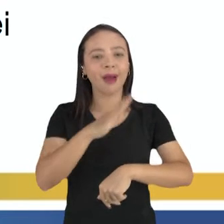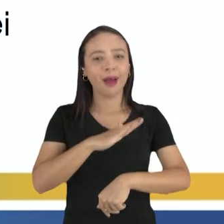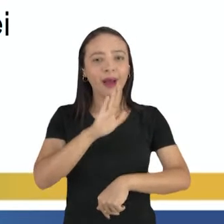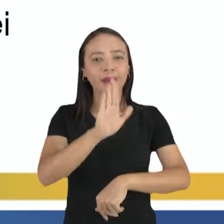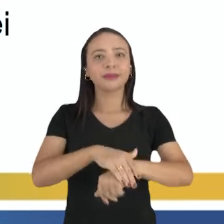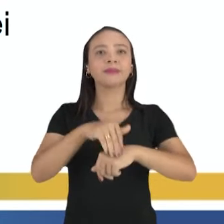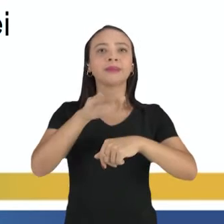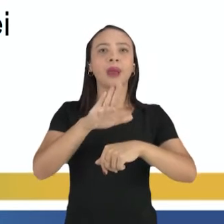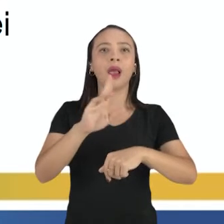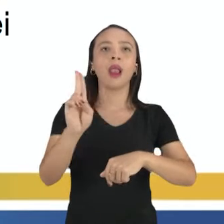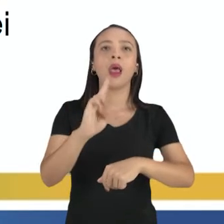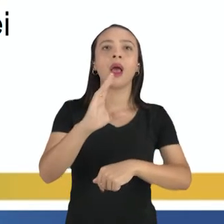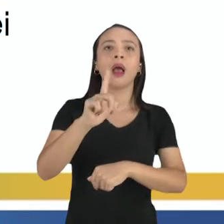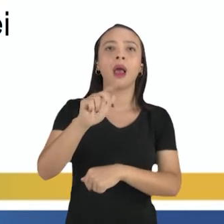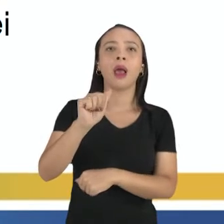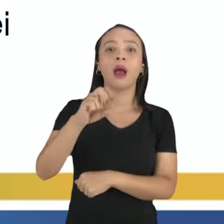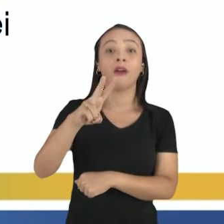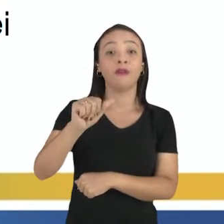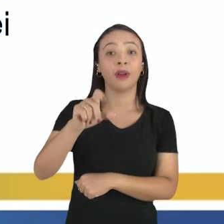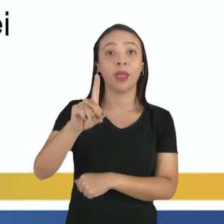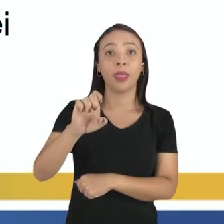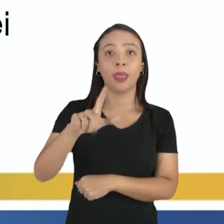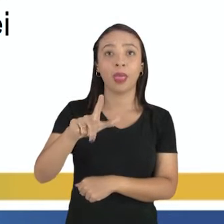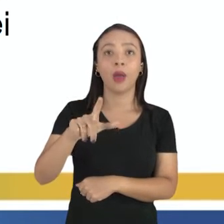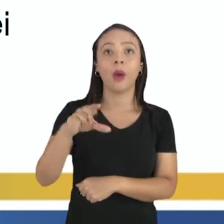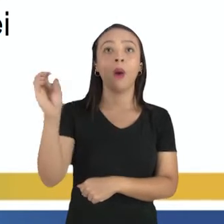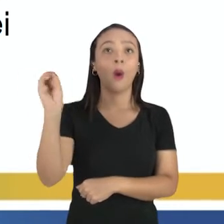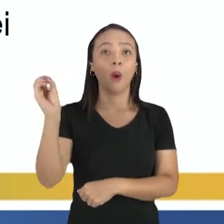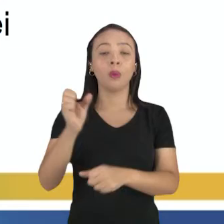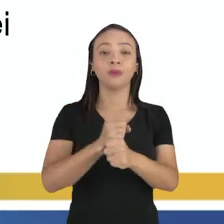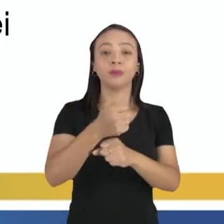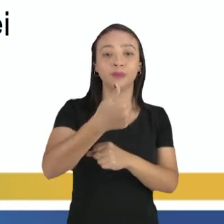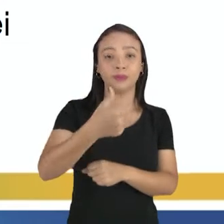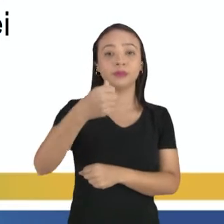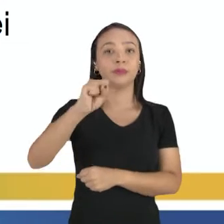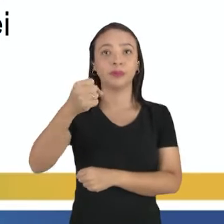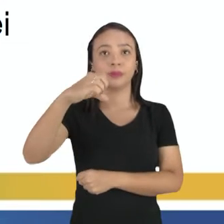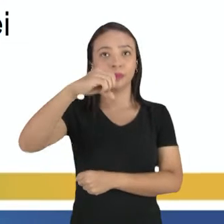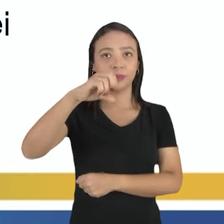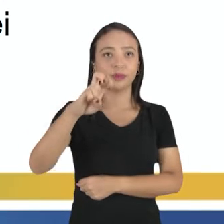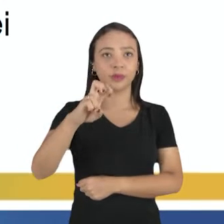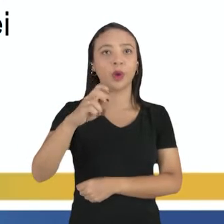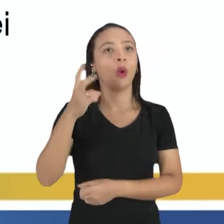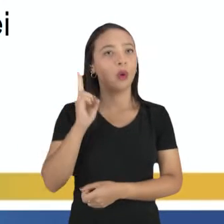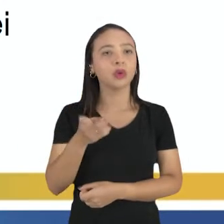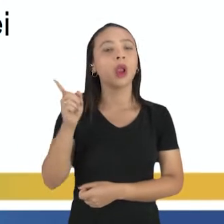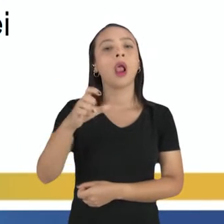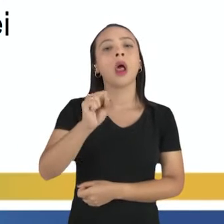de Clavadel, outubro 1895. Fiquei na Suíça